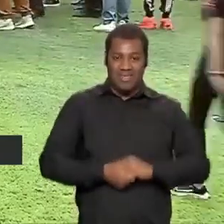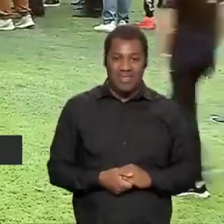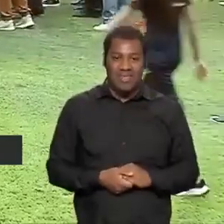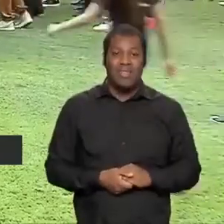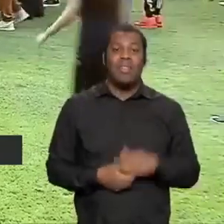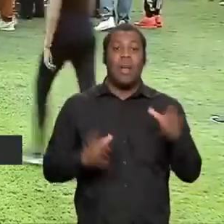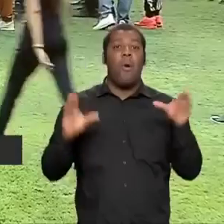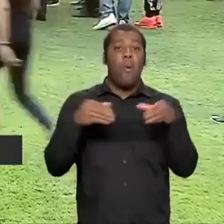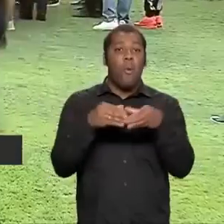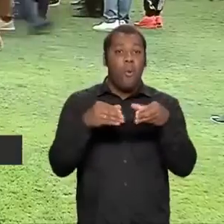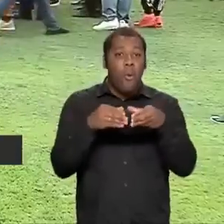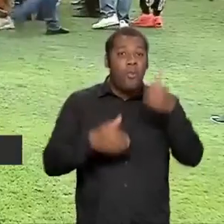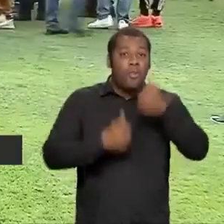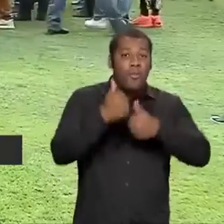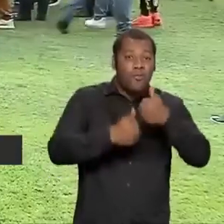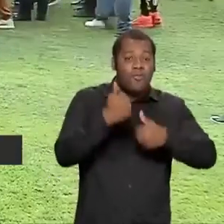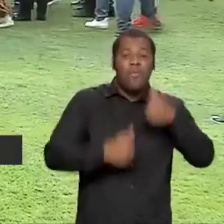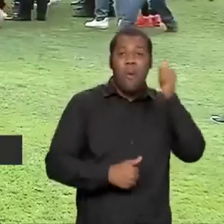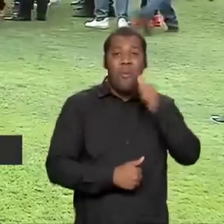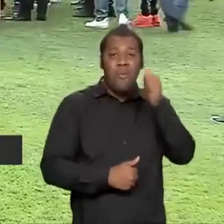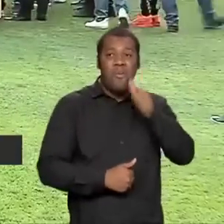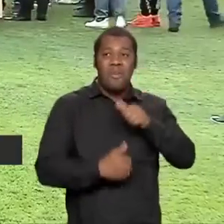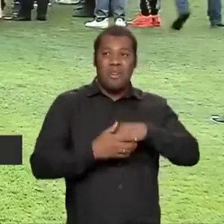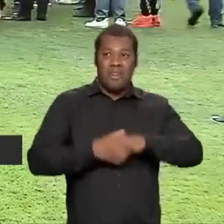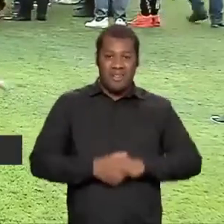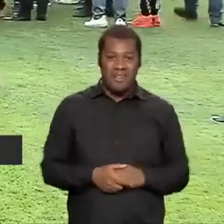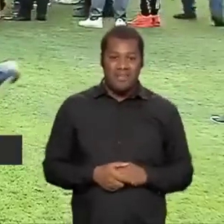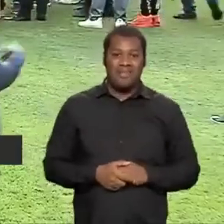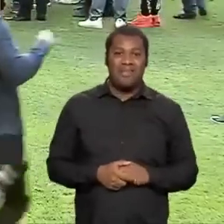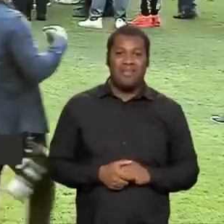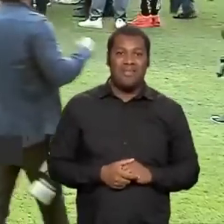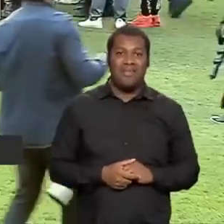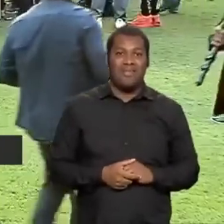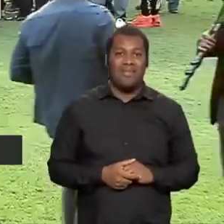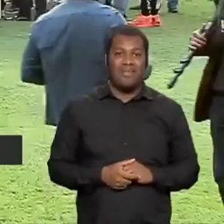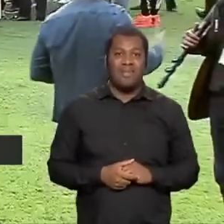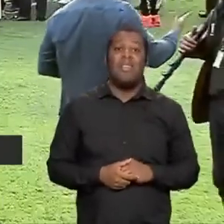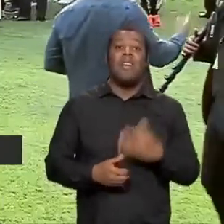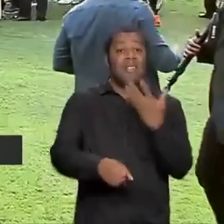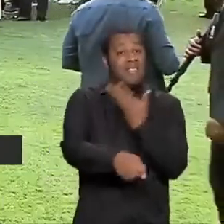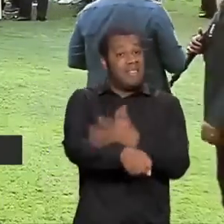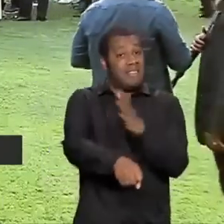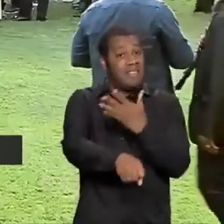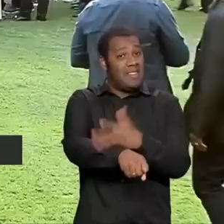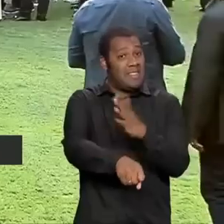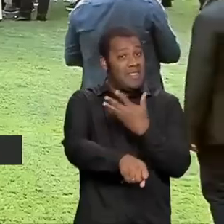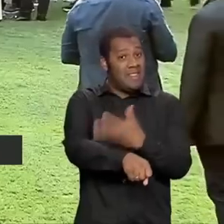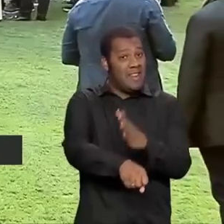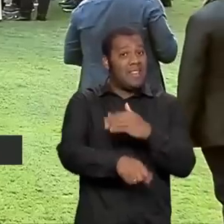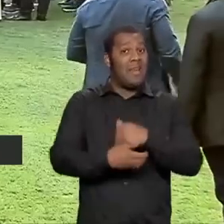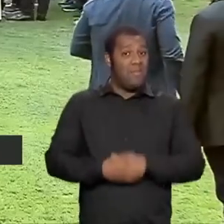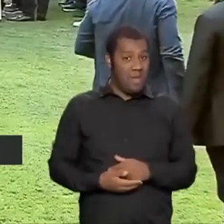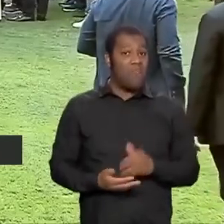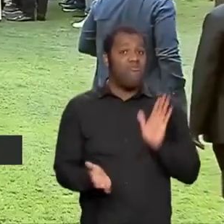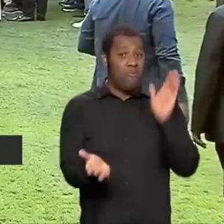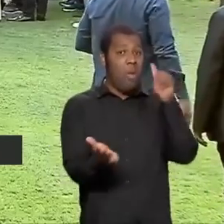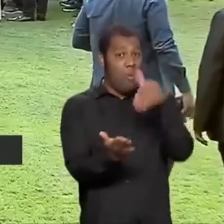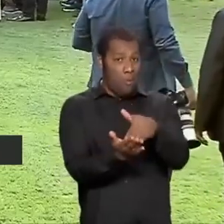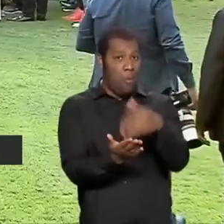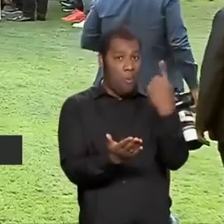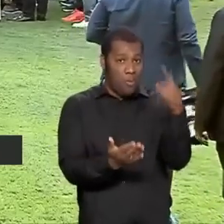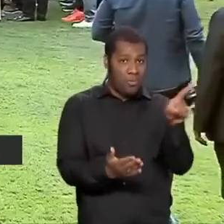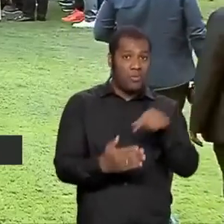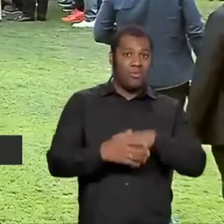onde a seleção brasileira de futebol feminino faz o último treinamento para a última partida,